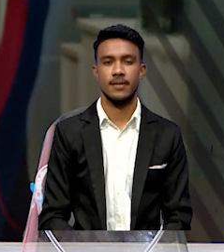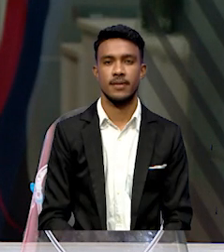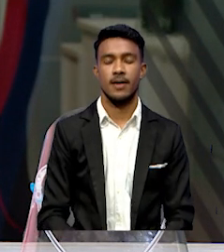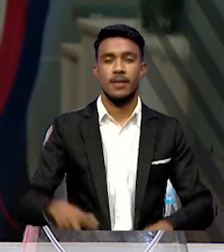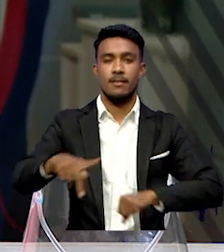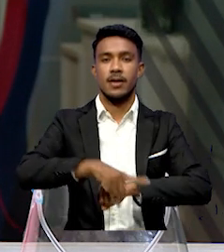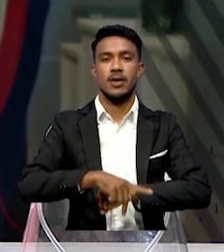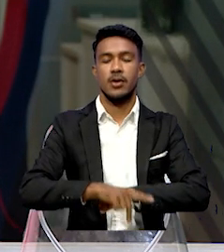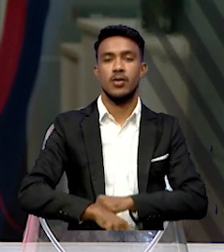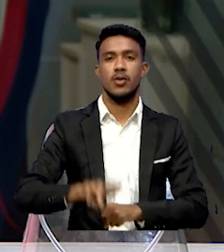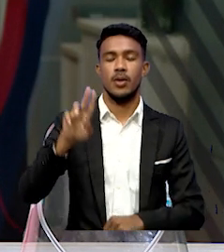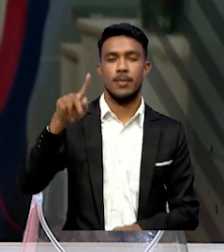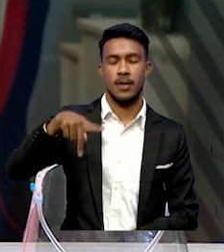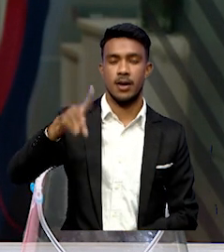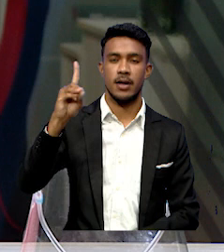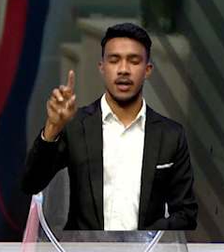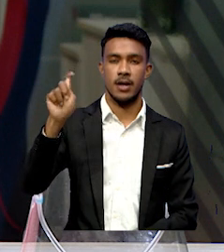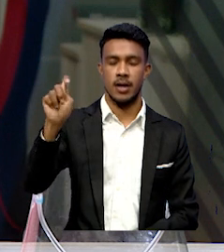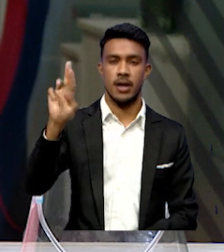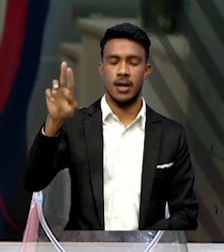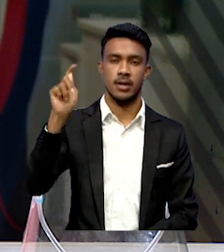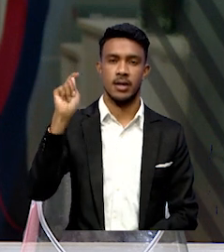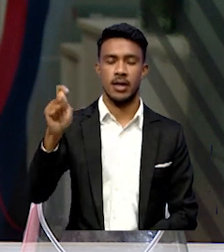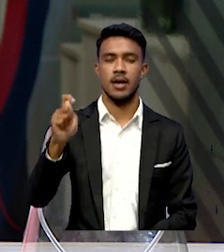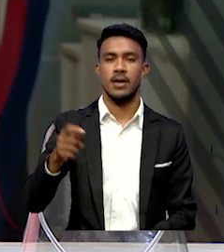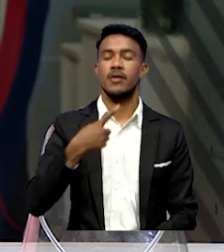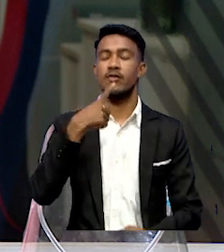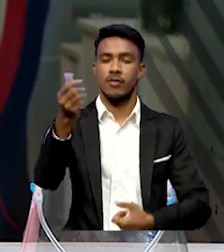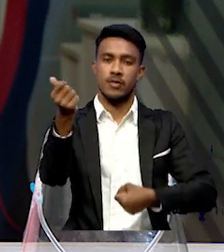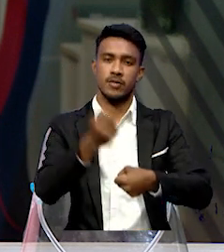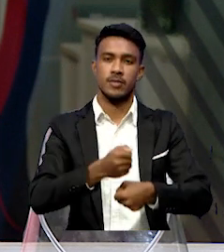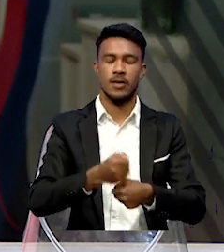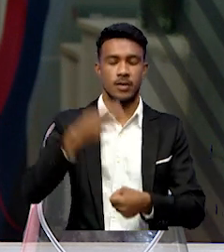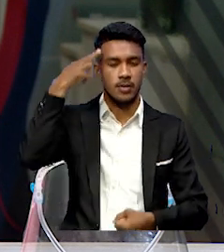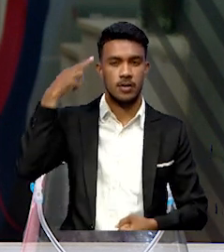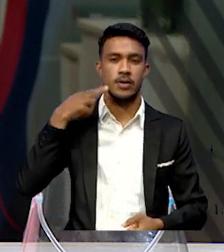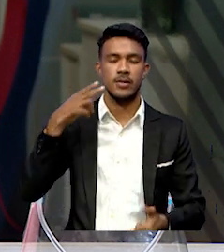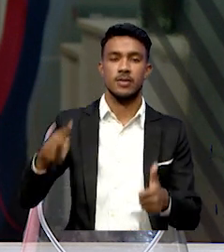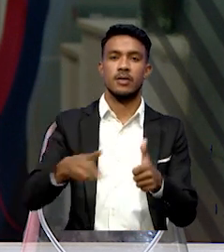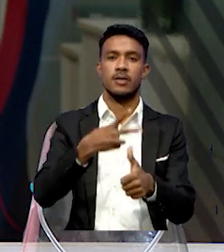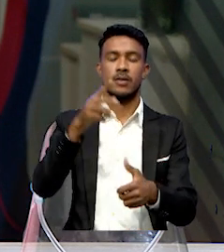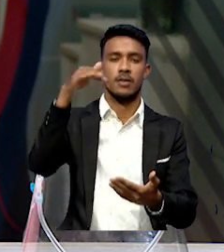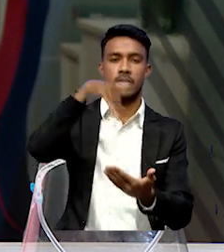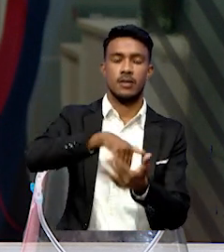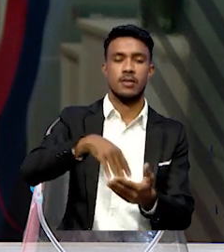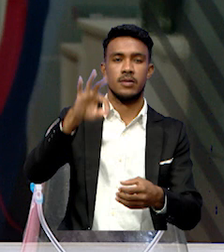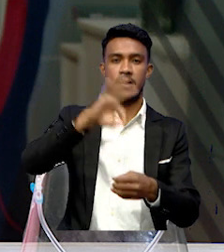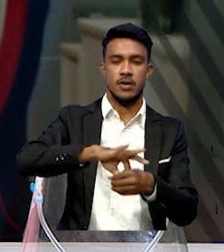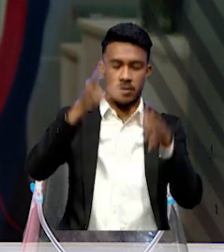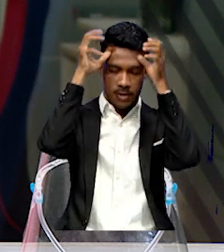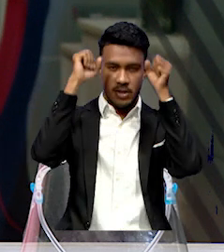Partido Unidade de Desenvolvimento Democrático declara foi apoio ao candidato Zeramos Horta e a segunda volta eleição